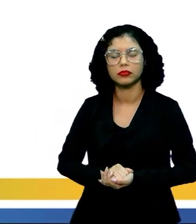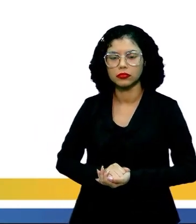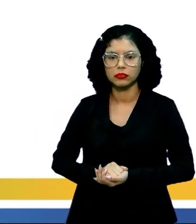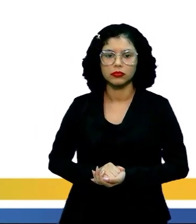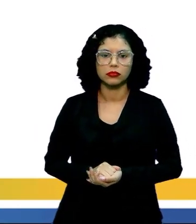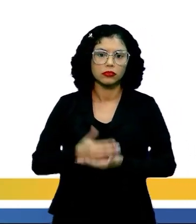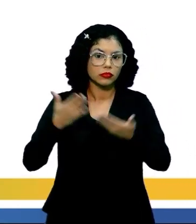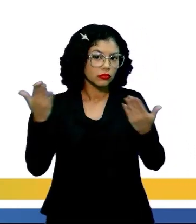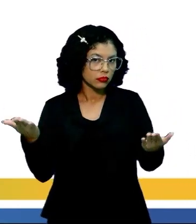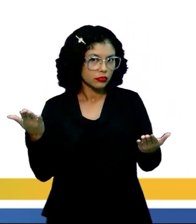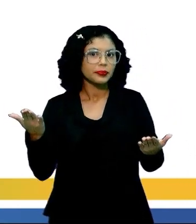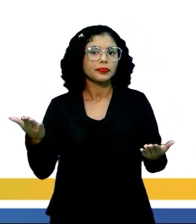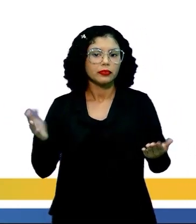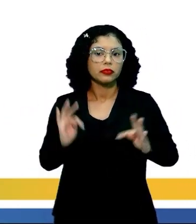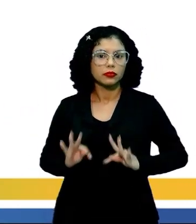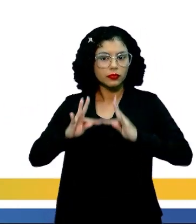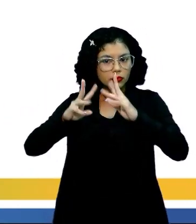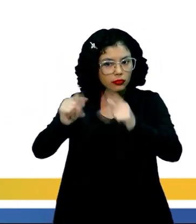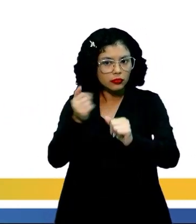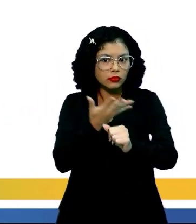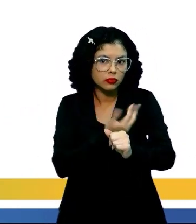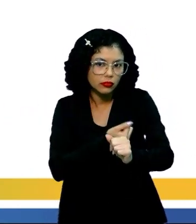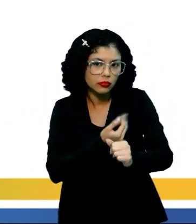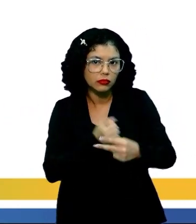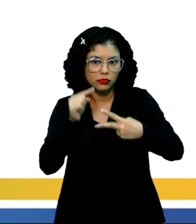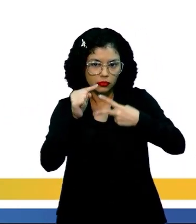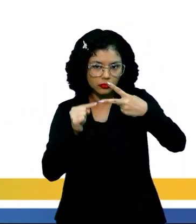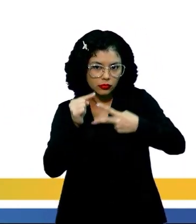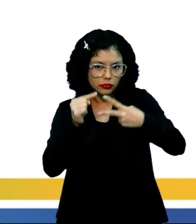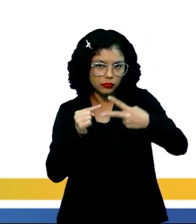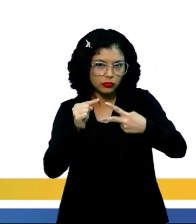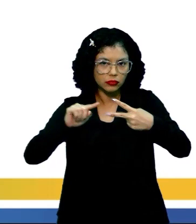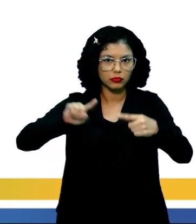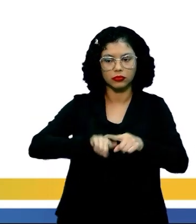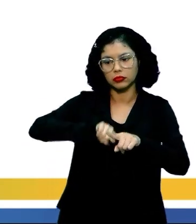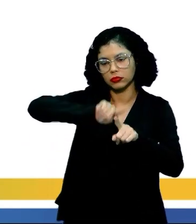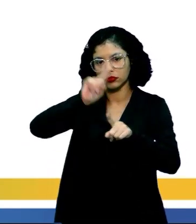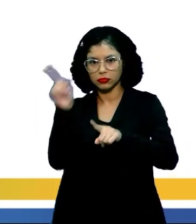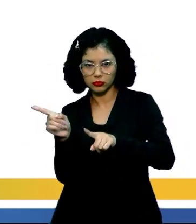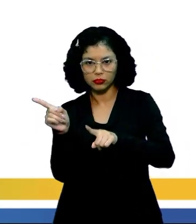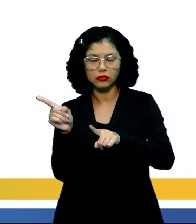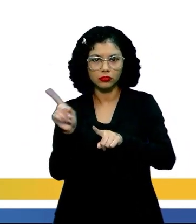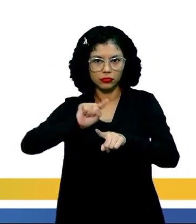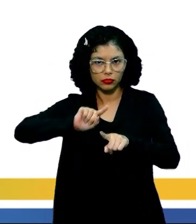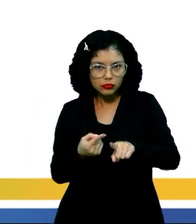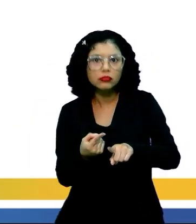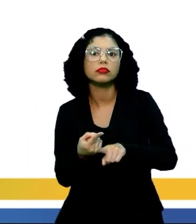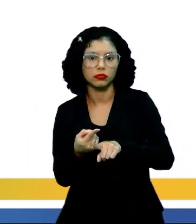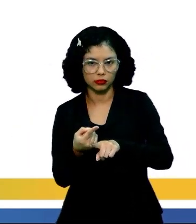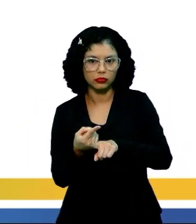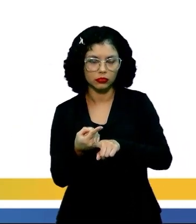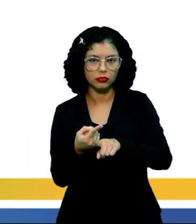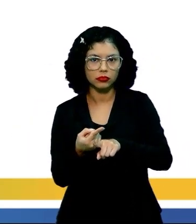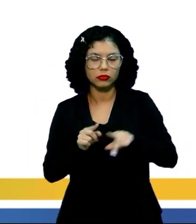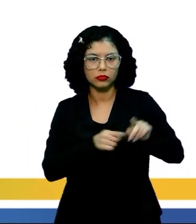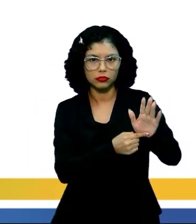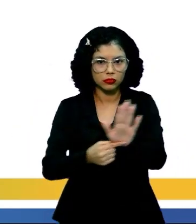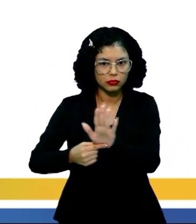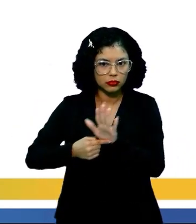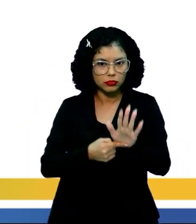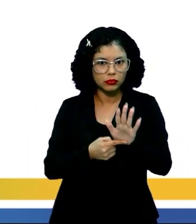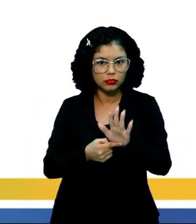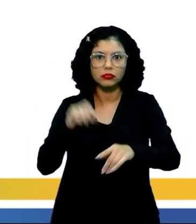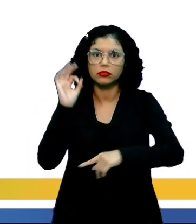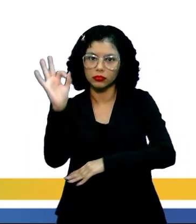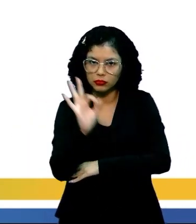0,30. Então, todo número com duas casas decimais, tá, após a vírgula, é uma representação